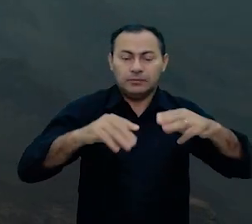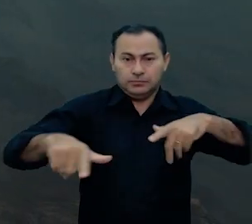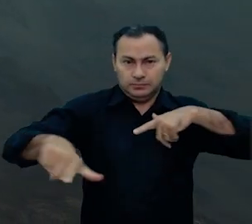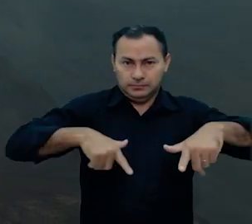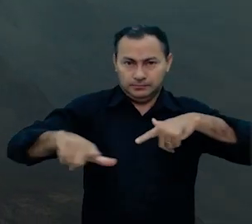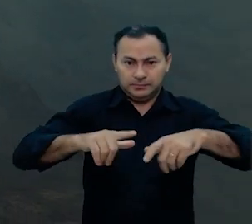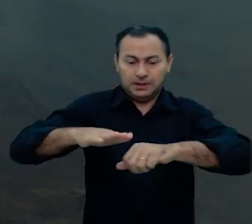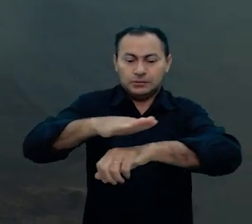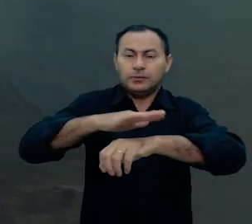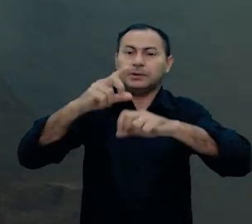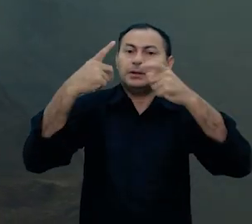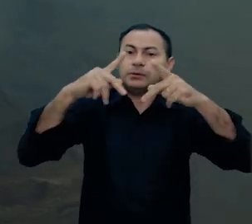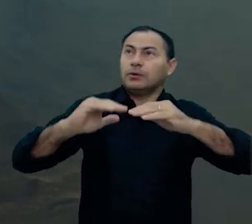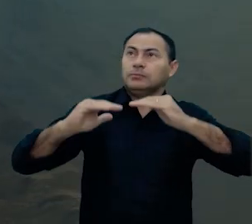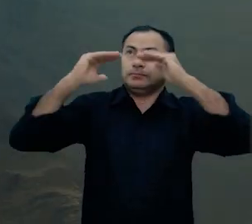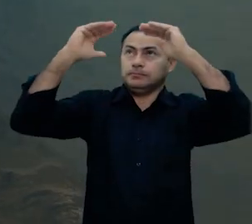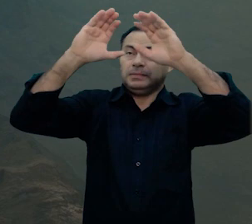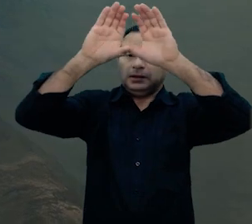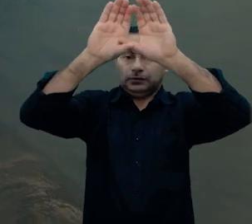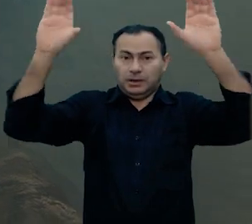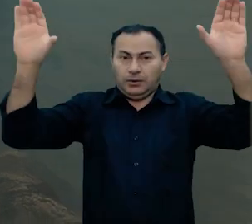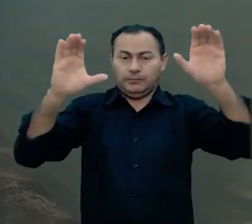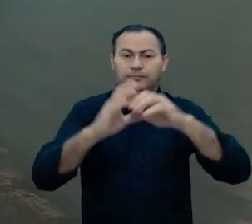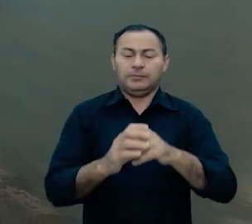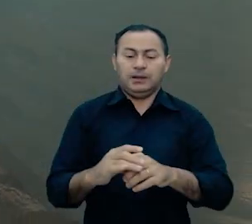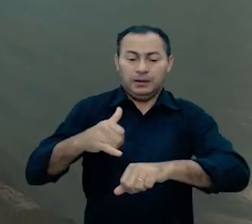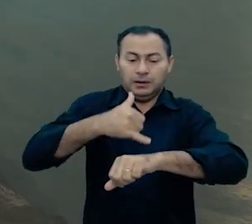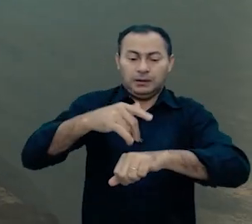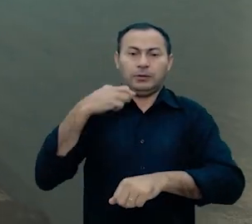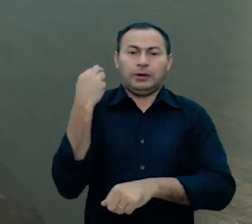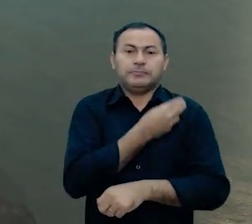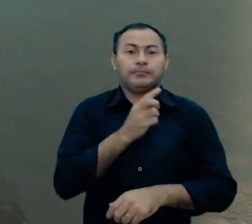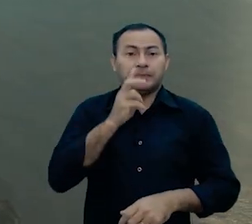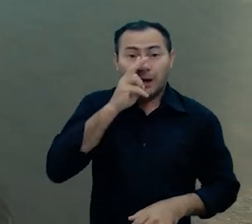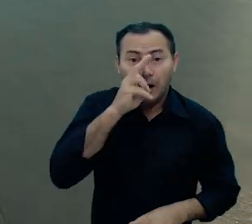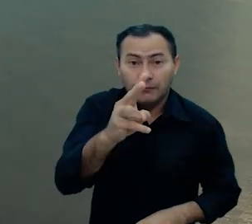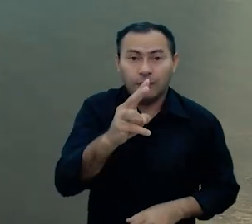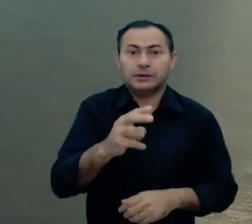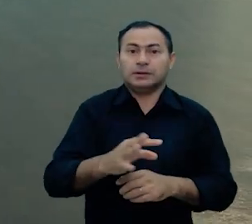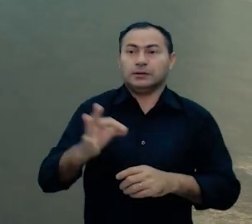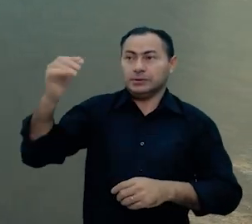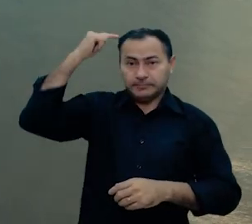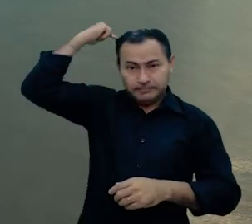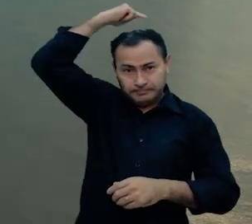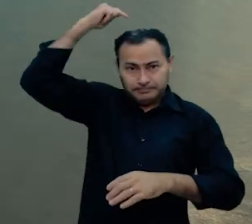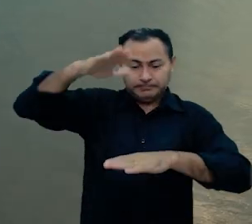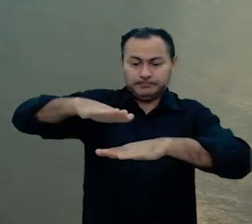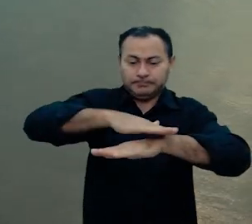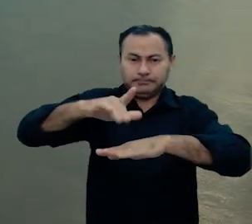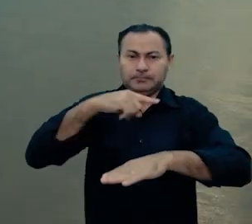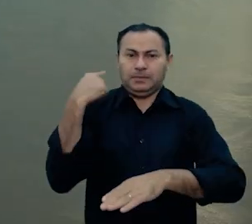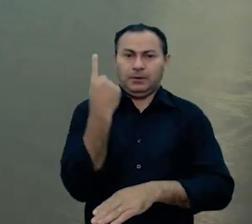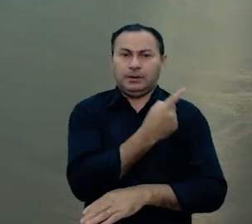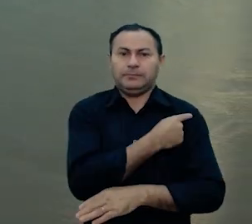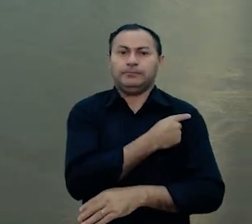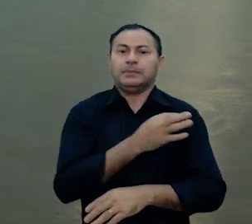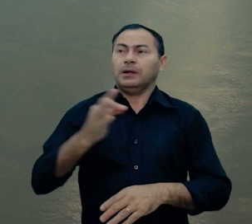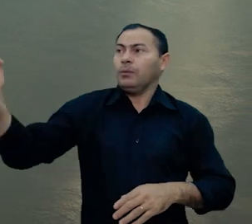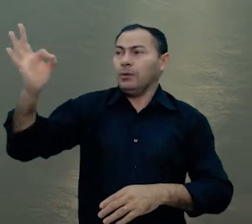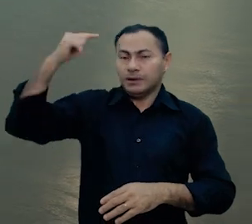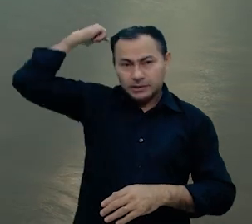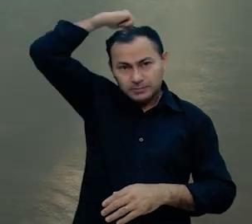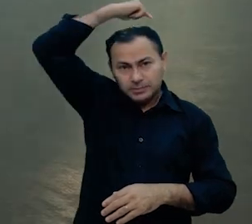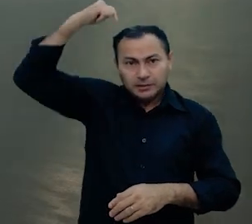seu trabalho sobrenatural em nós e a unção ou força do Espírito Santo sobre nós. O Espírito Santo vem sobre